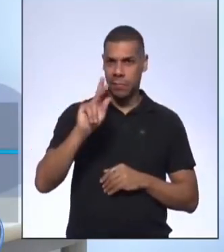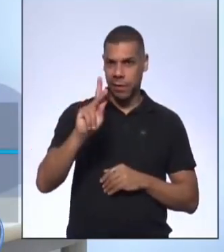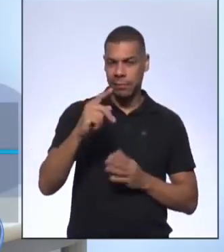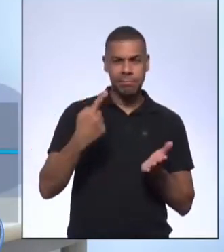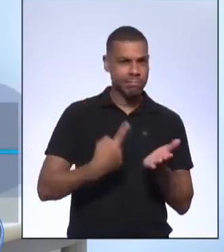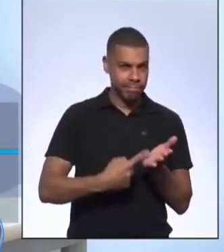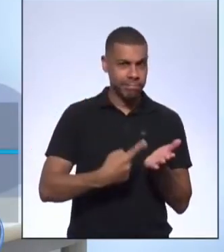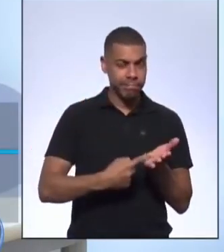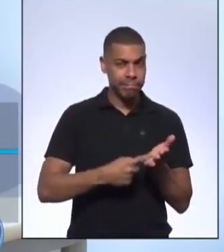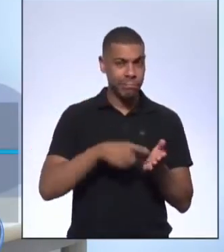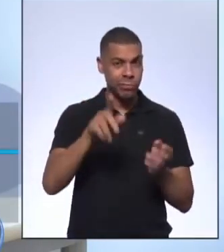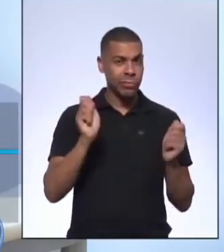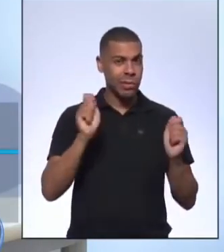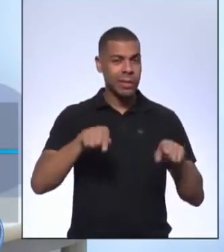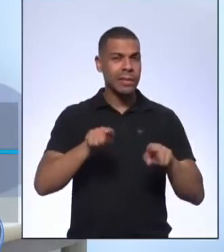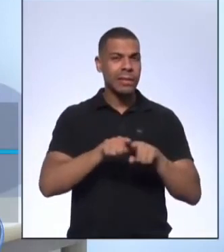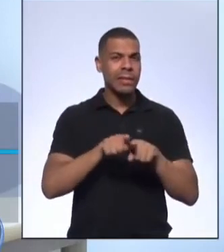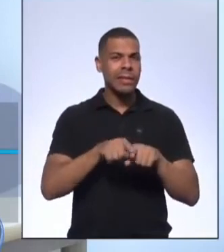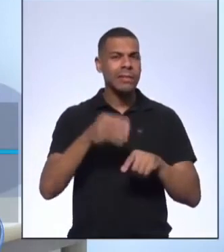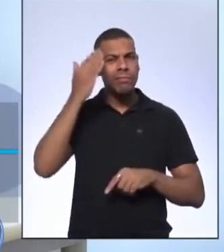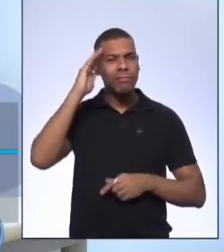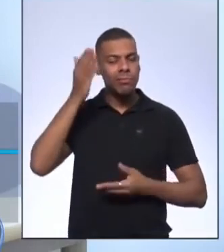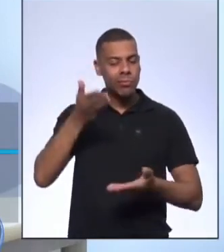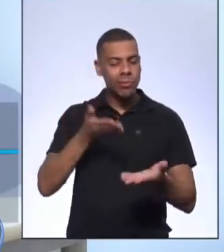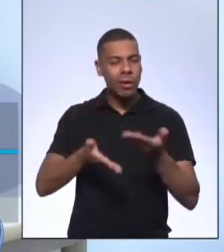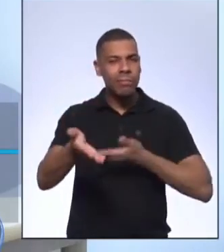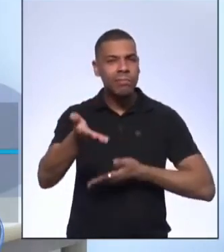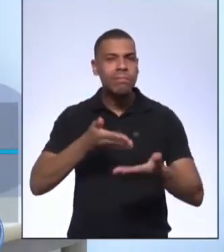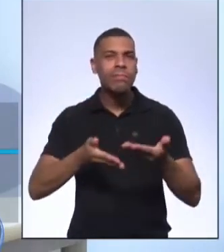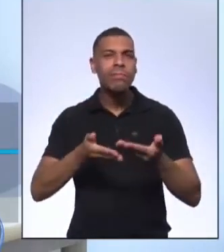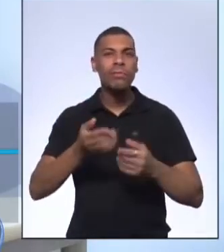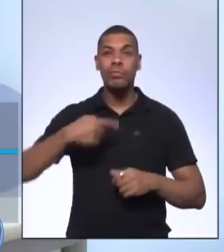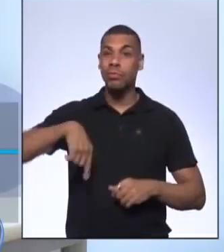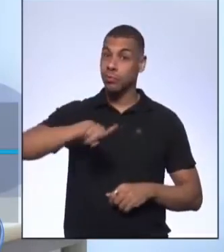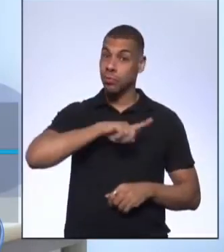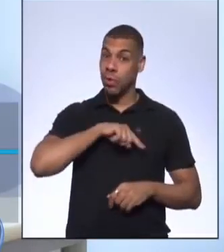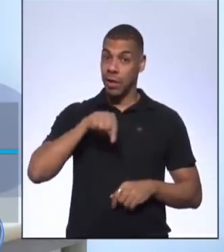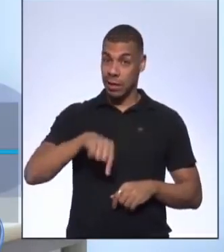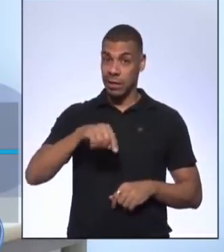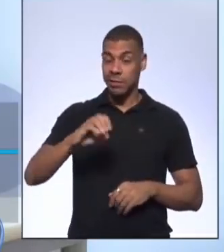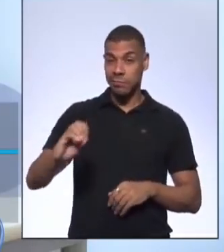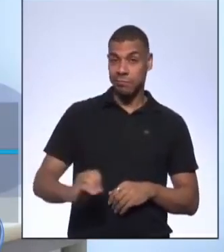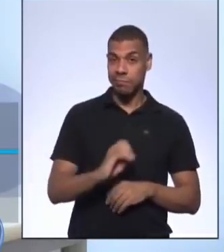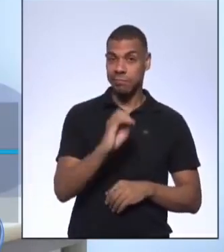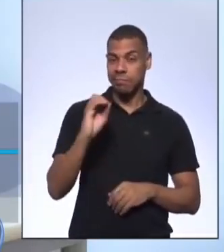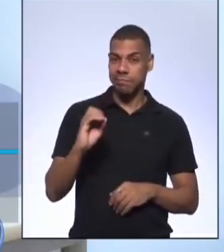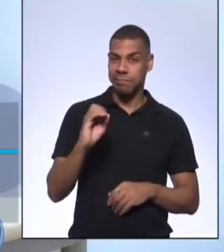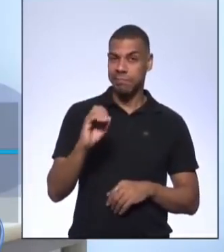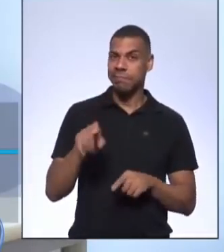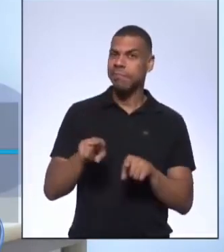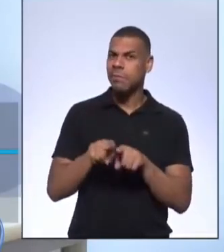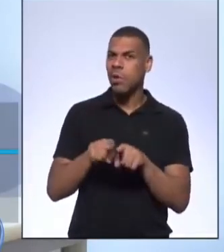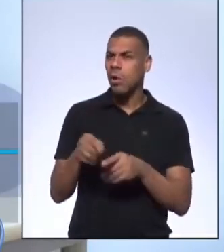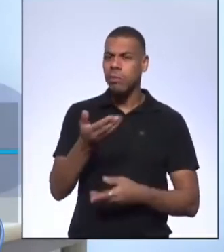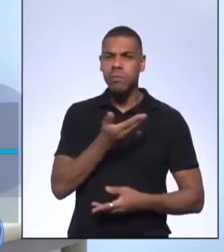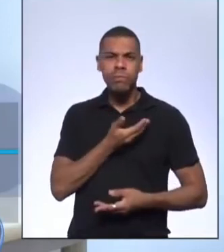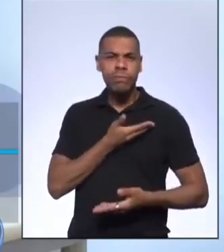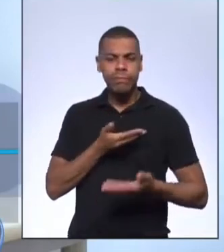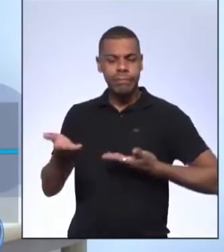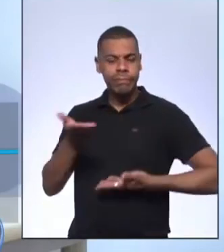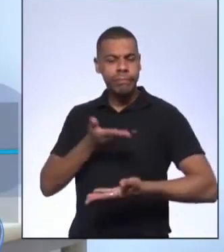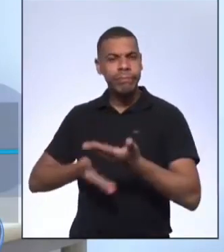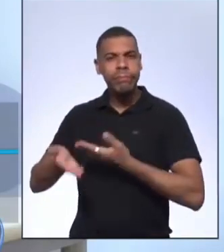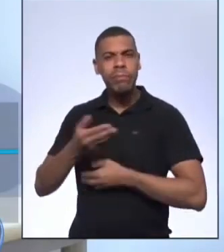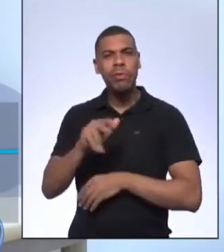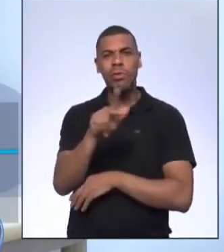você realmente possa interagir tanto conosco aqui no estúdio do Centro de Mídias, quanto com seus colegas e